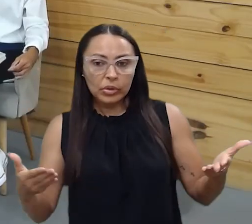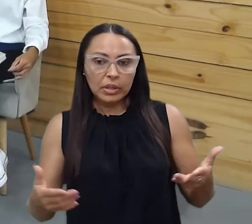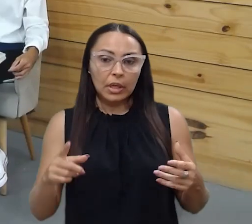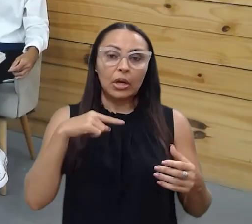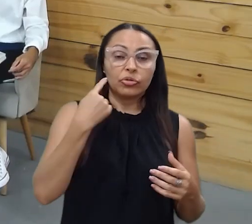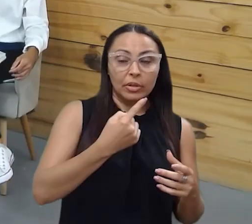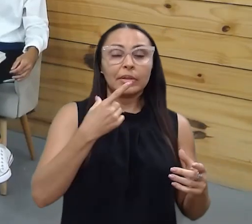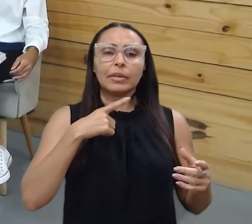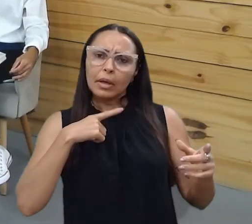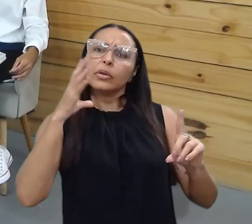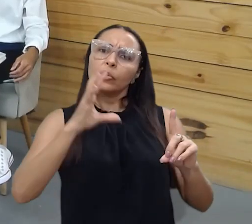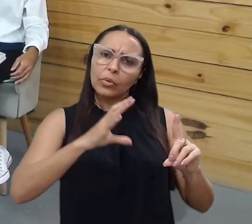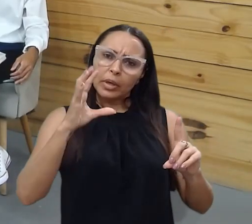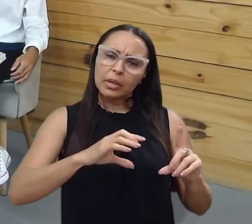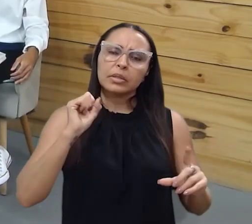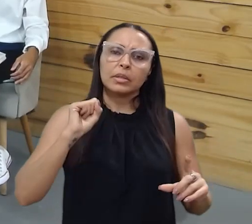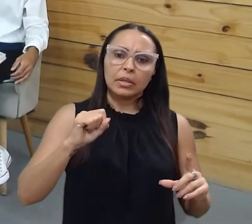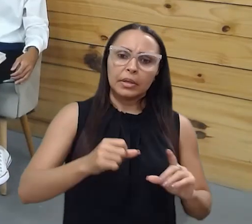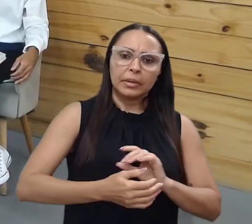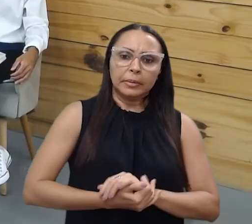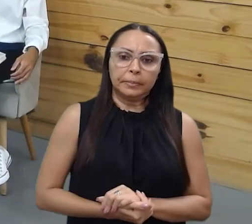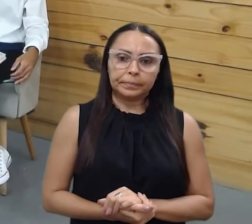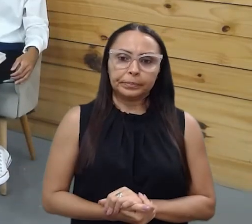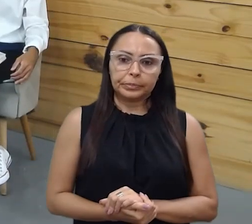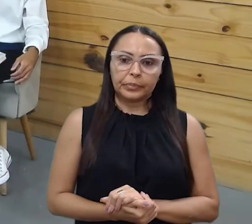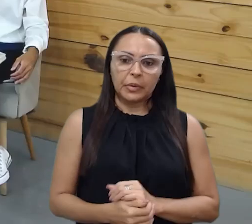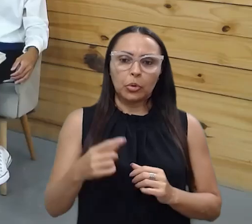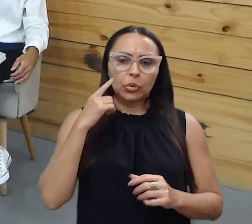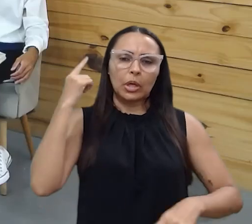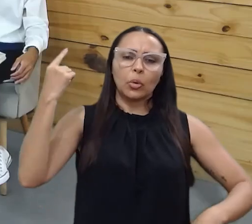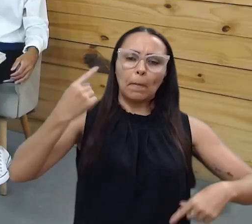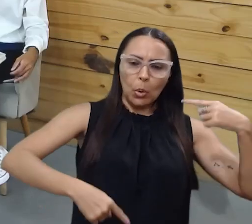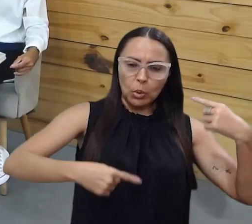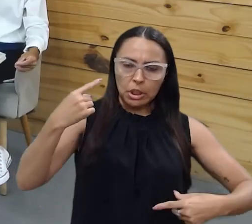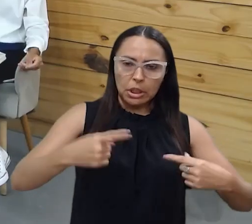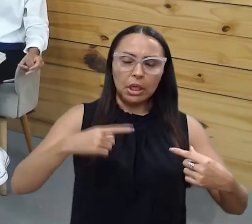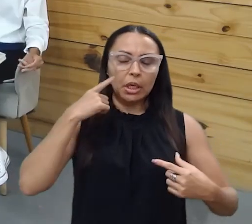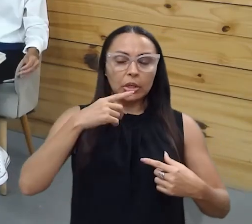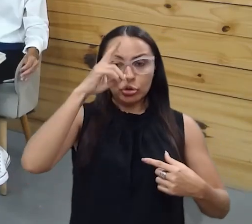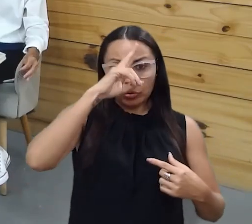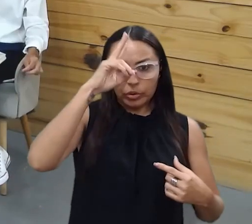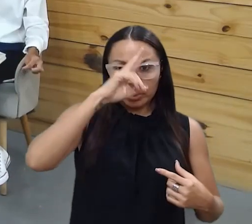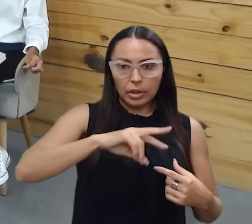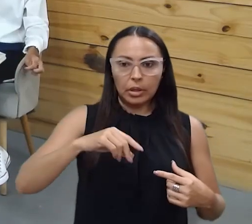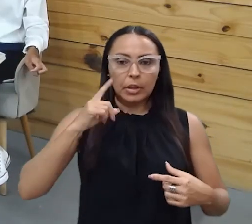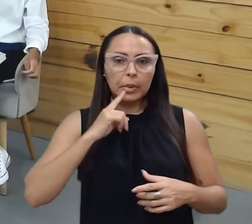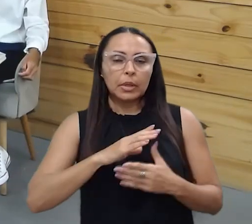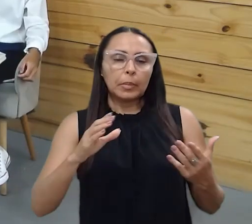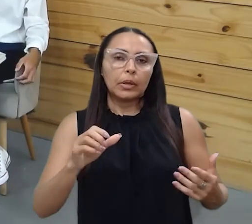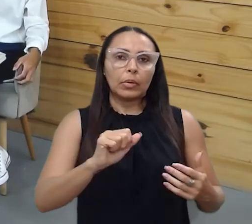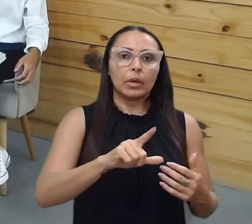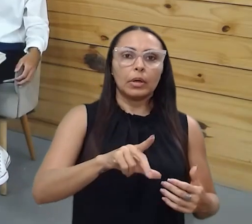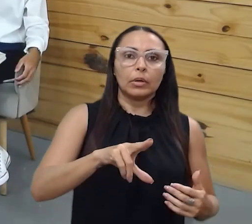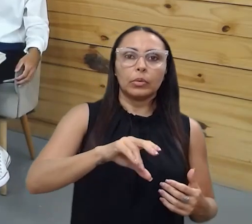é muito influenciado pelos saberes europeus, né, por toda uma questão política, toda uma questão histórica. Mas assim como Aloysio,